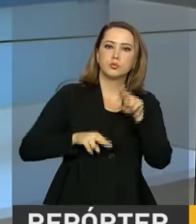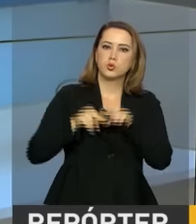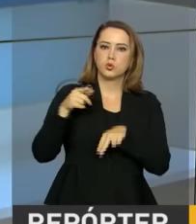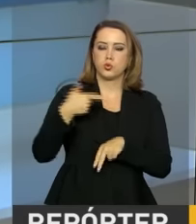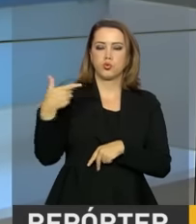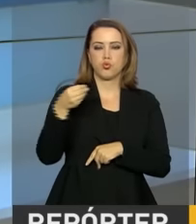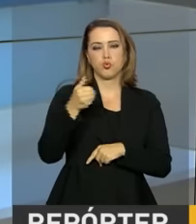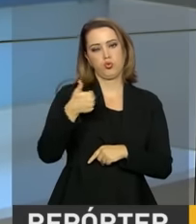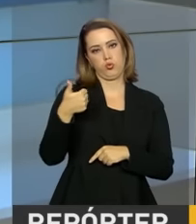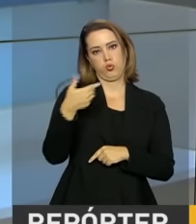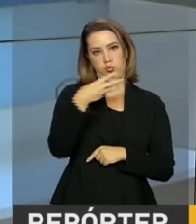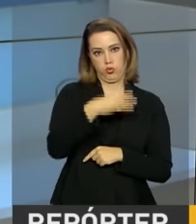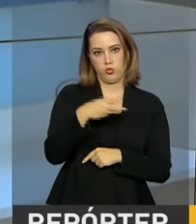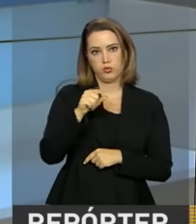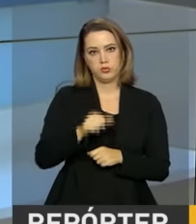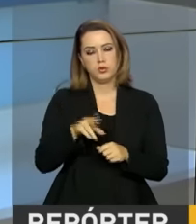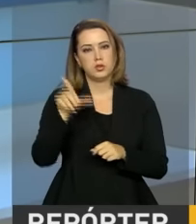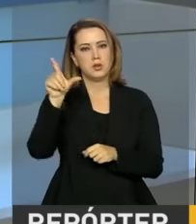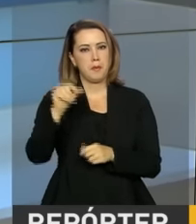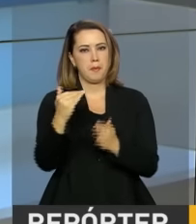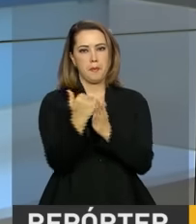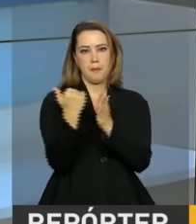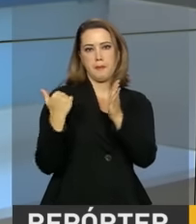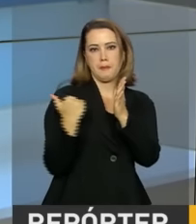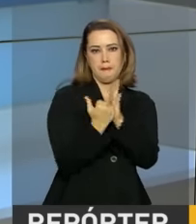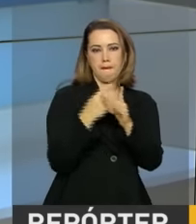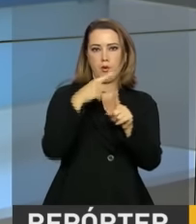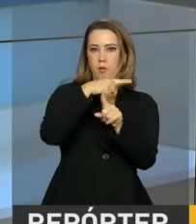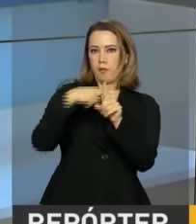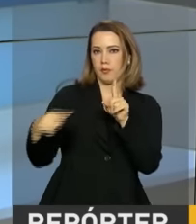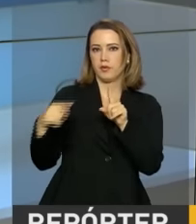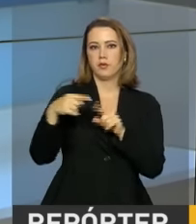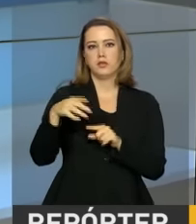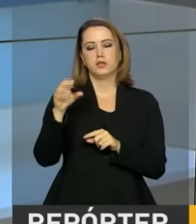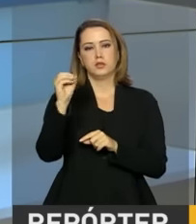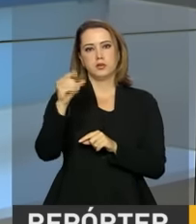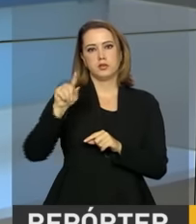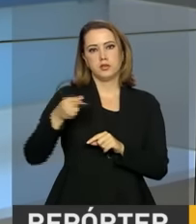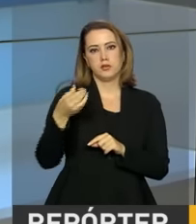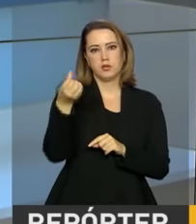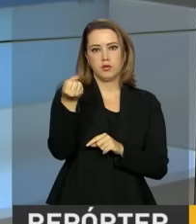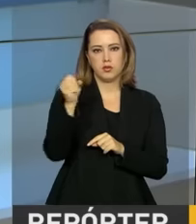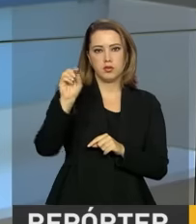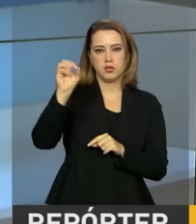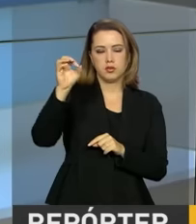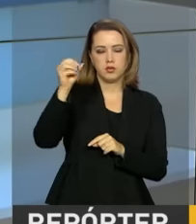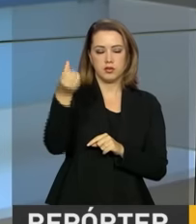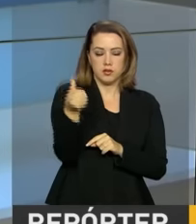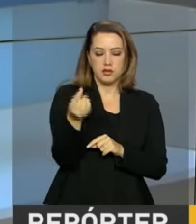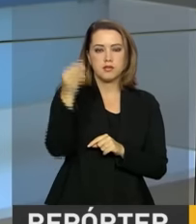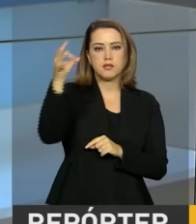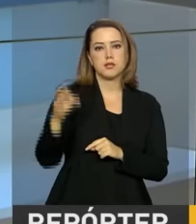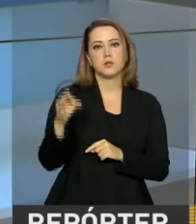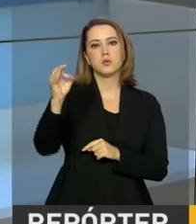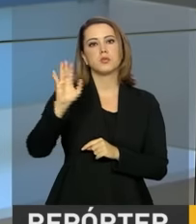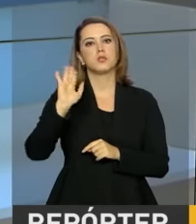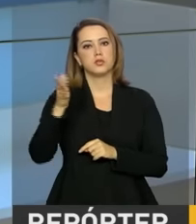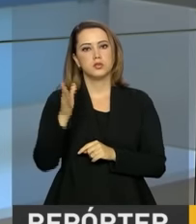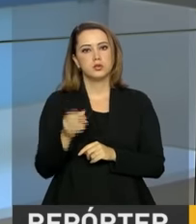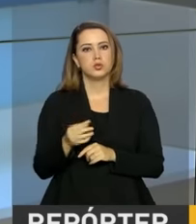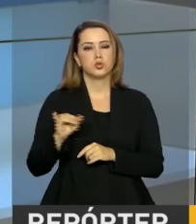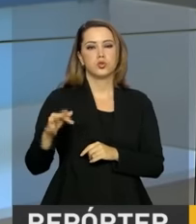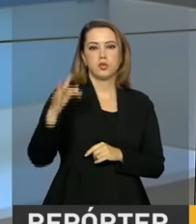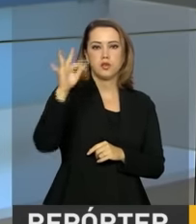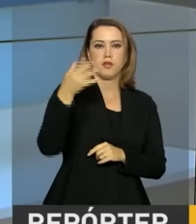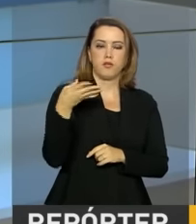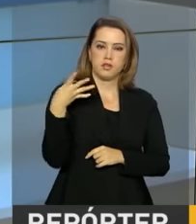menos da metade da taxa de Maio que foi de 0,86 por. no primeiro semestre de 2016 a inflação ficou